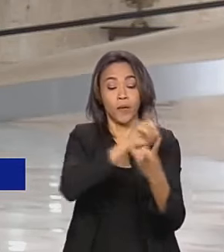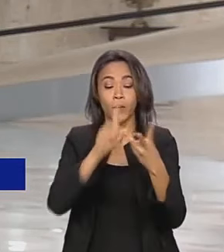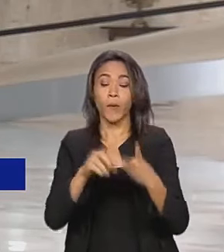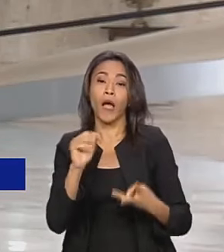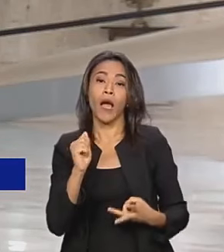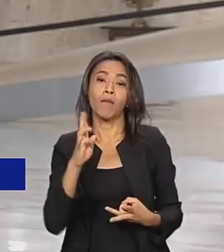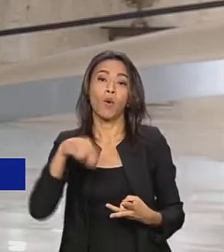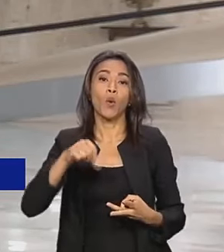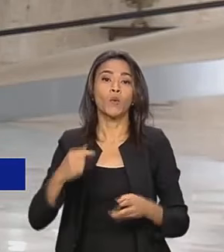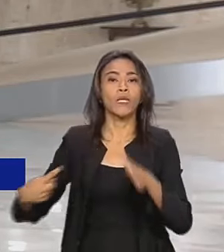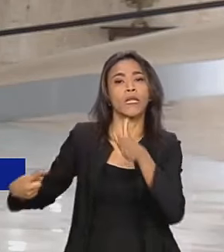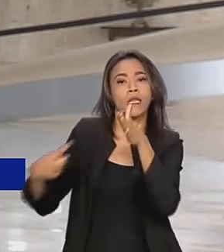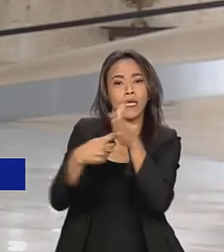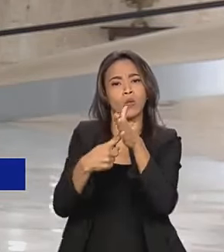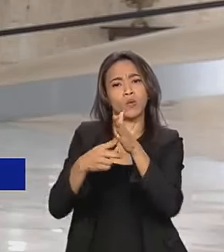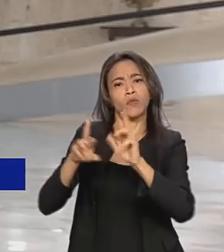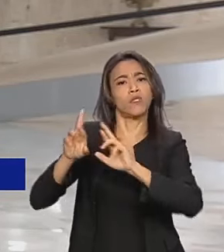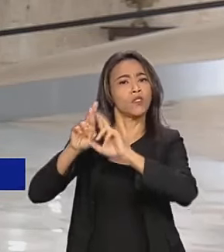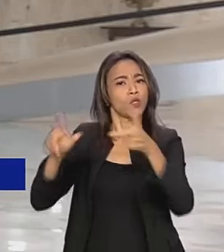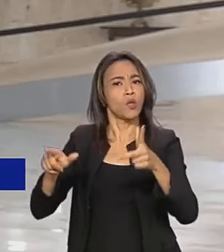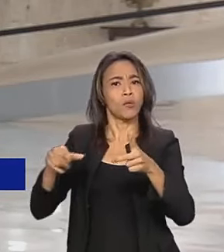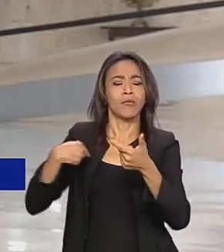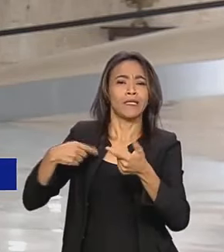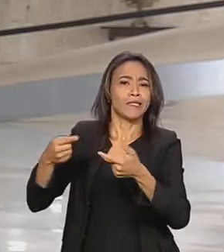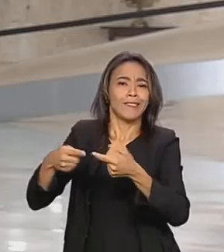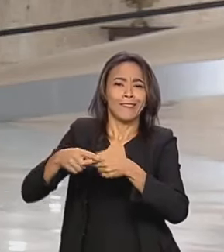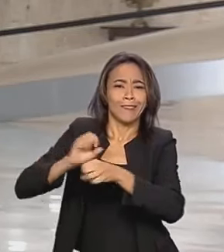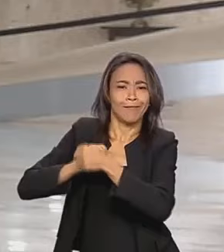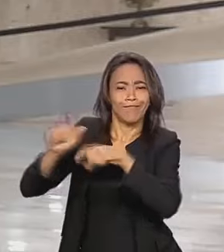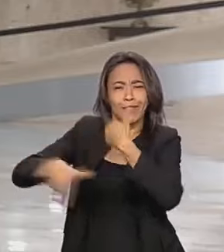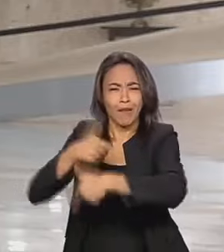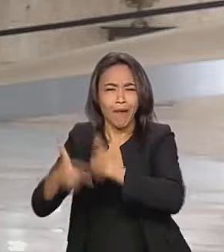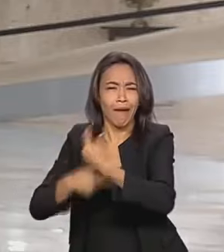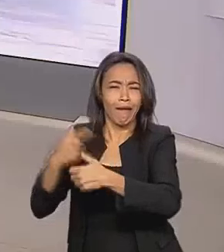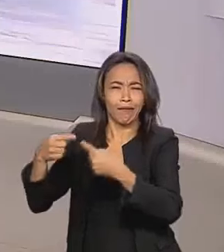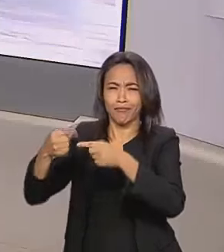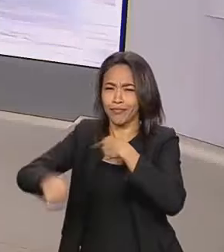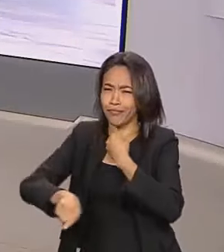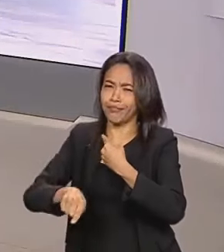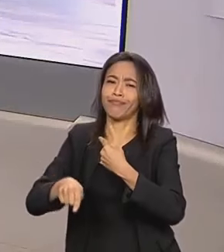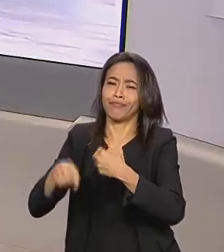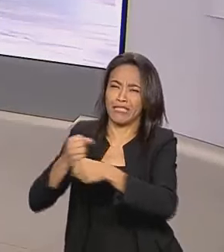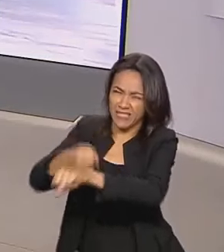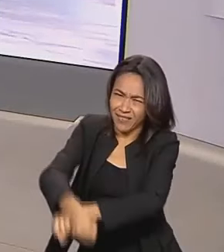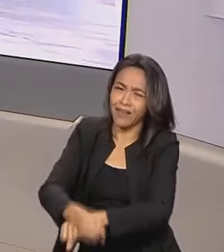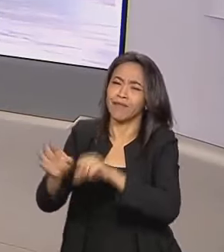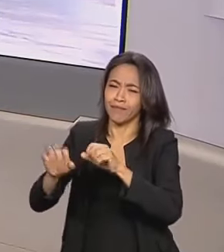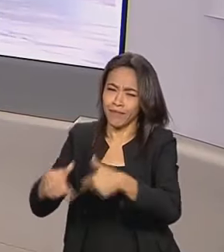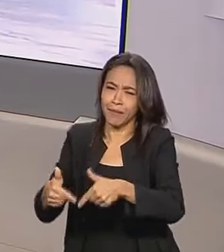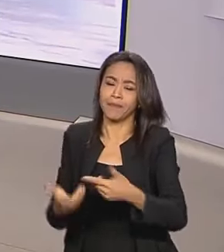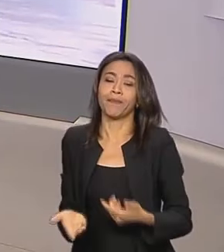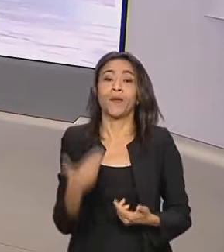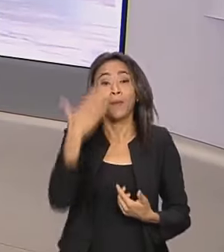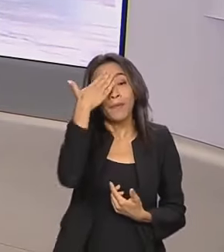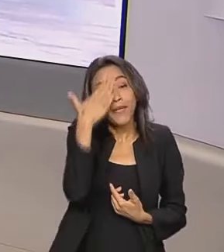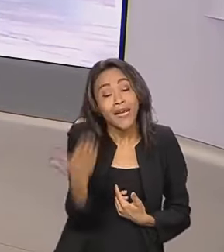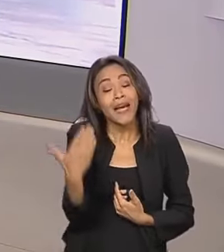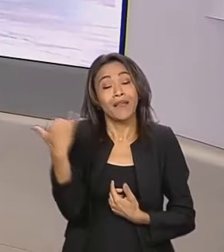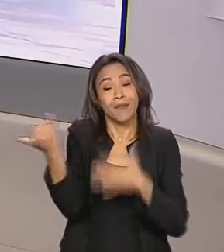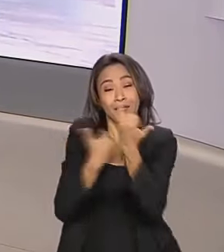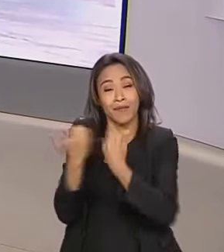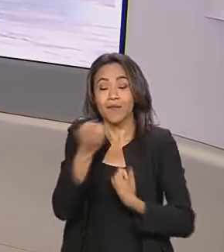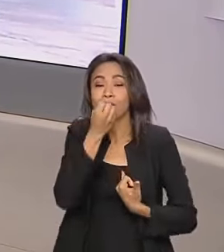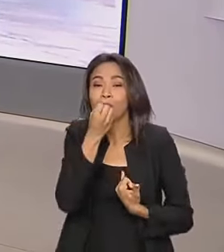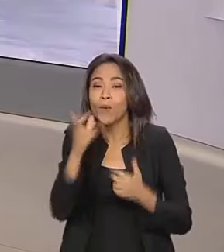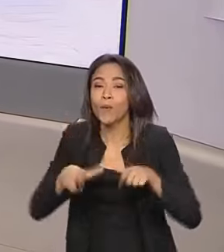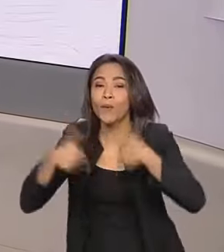denúncias de irregularidades trabalhistas é isso Vanessa obrigada pelas informações bom trabalho para